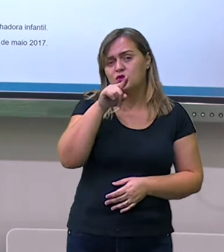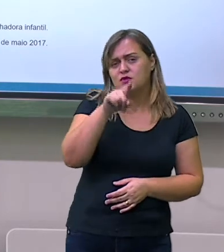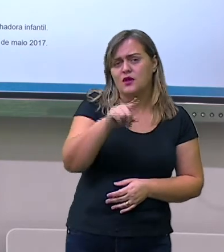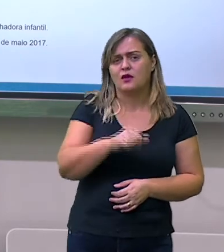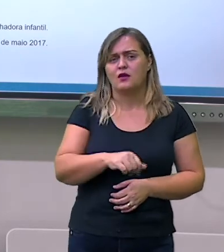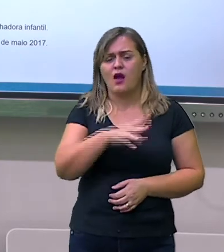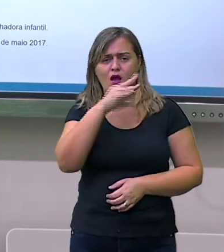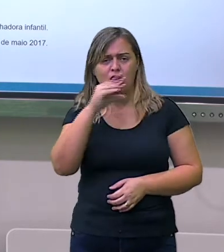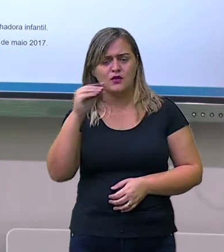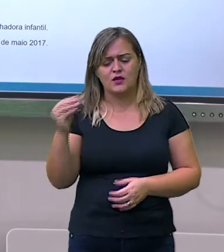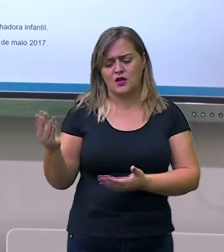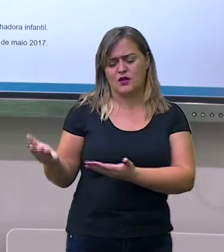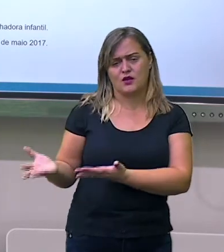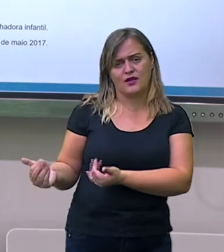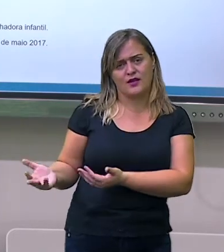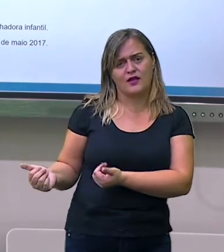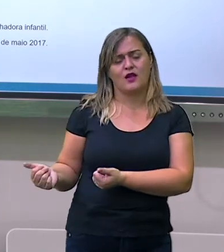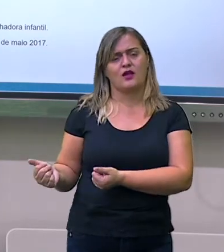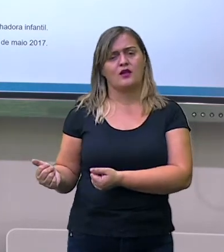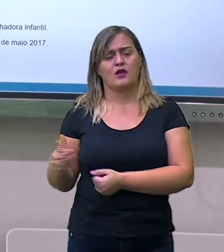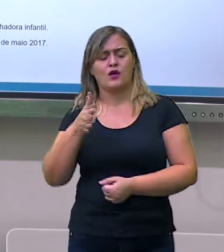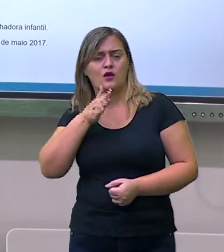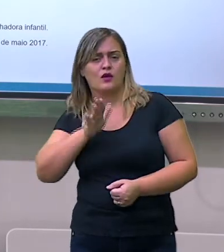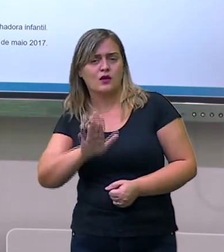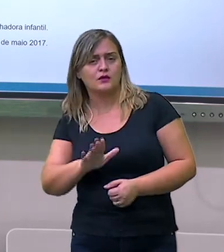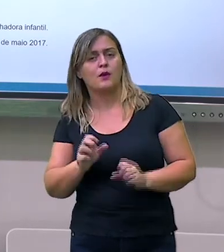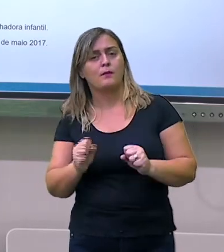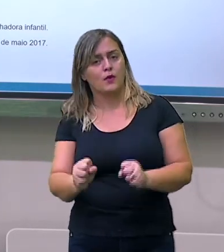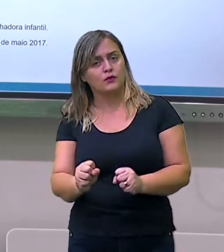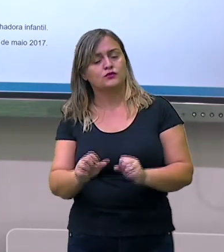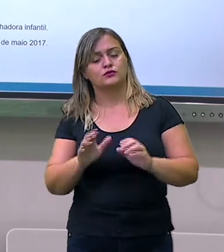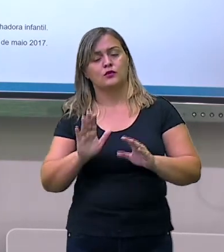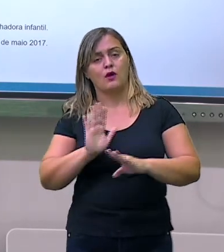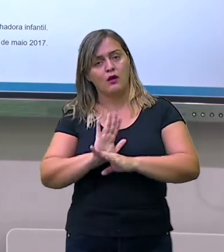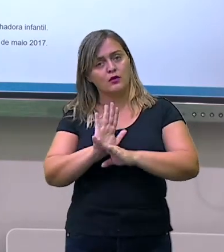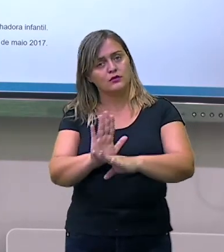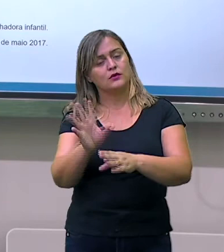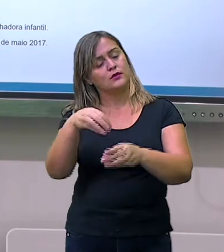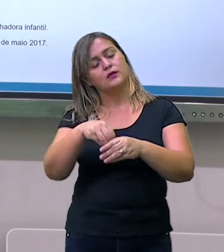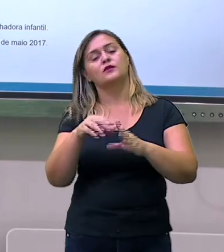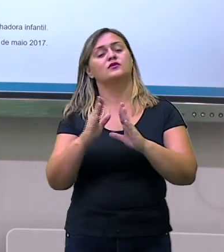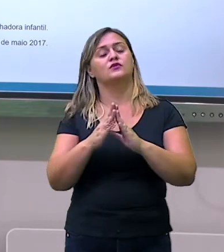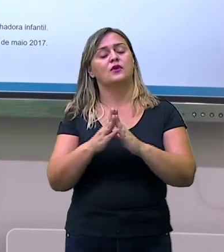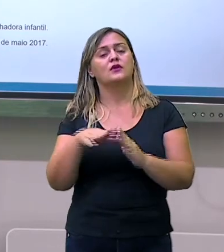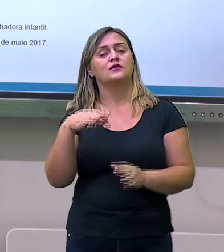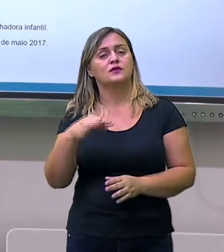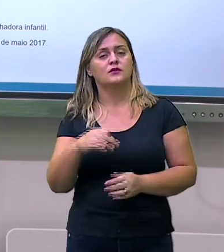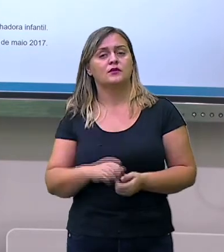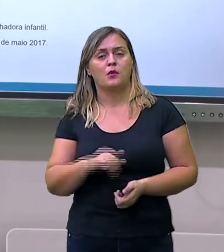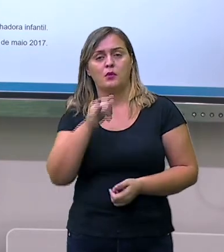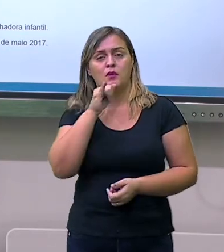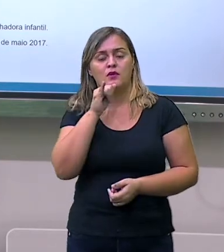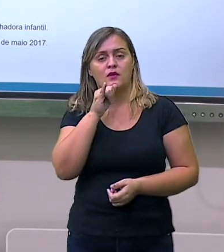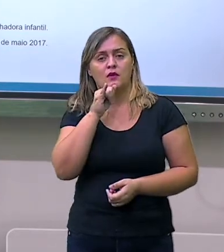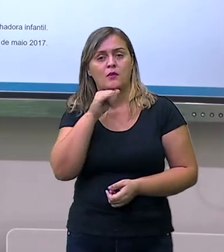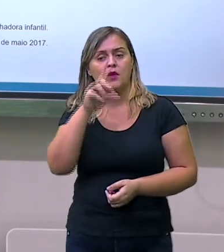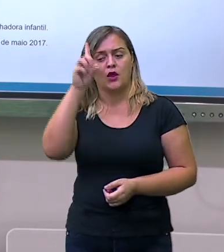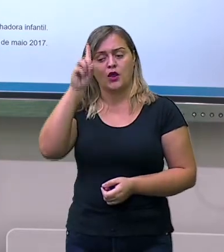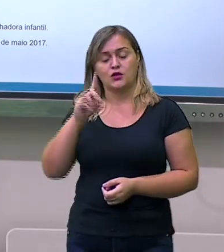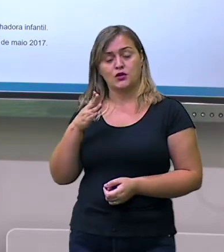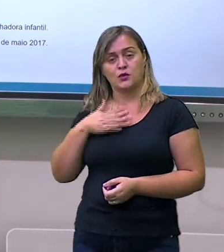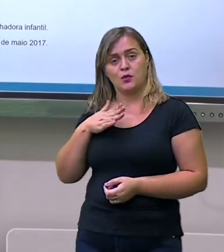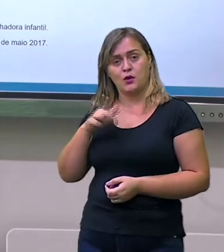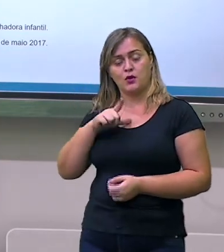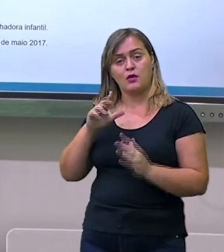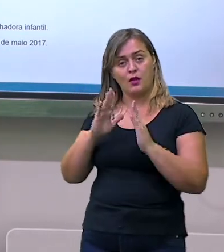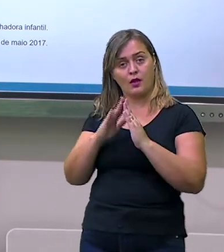criança, esteja ajudando dentro de casa. Certo? Então, é meu direito ter uma casa? É meu direito ter uma casa. Mas